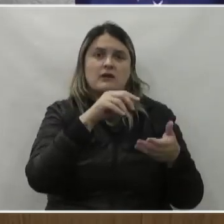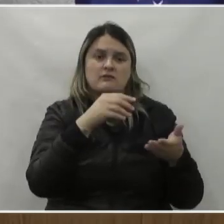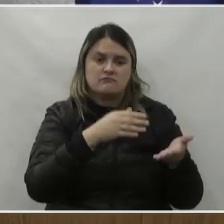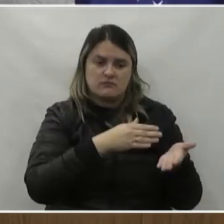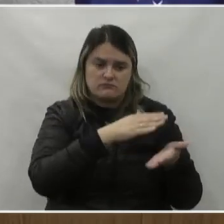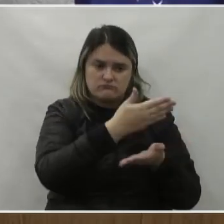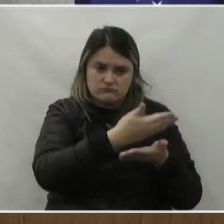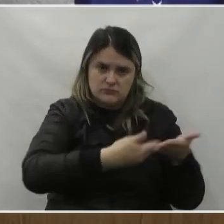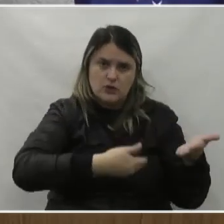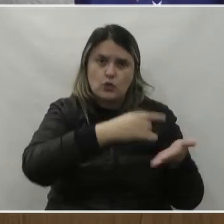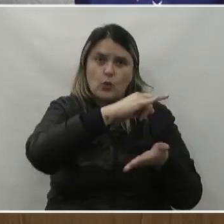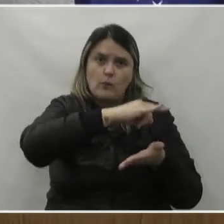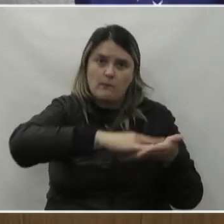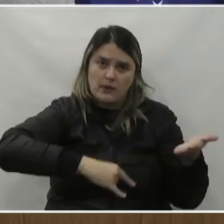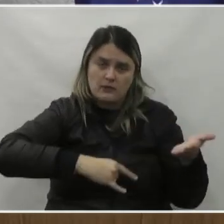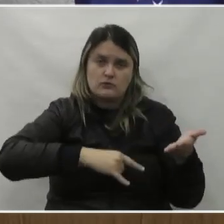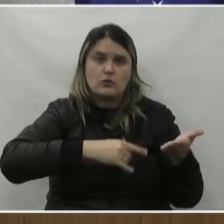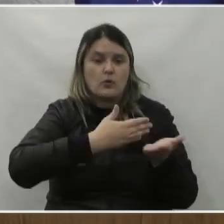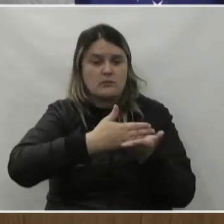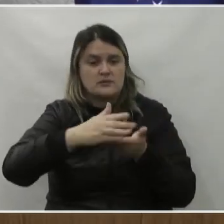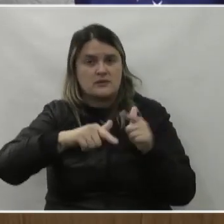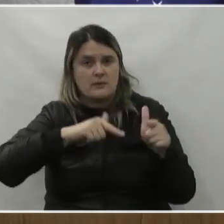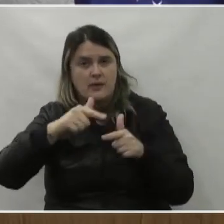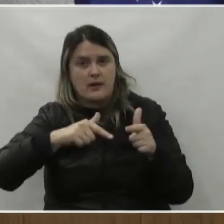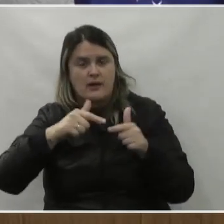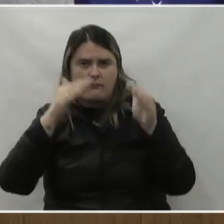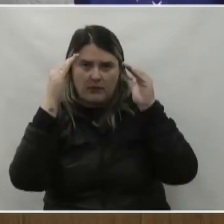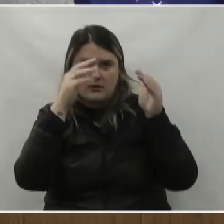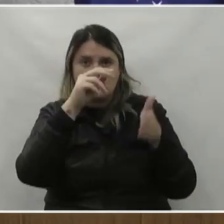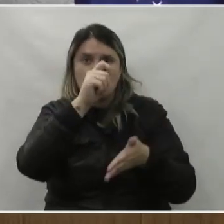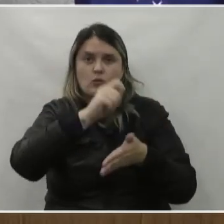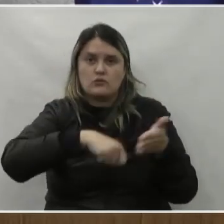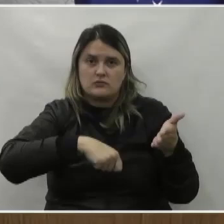serviço relativa ao contrato de concessão número